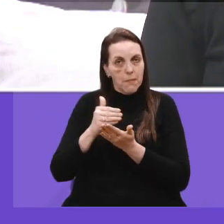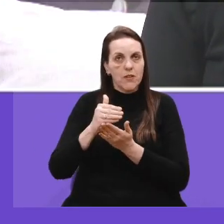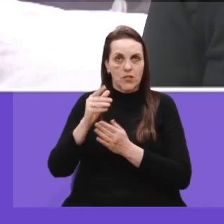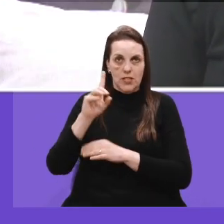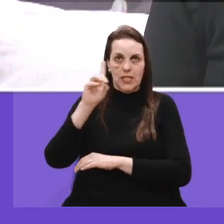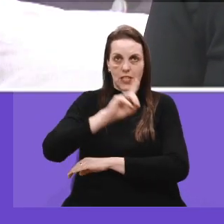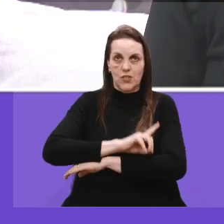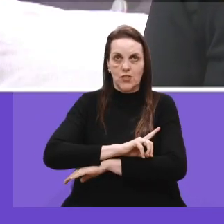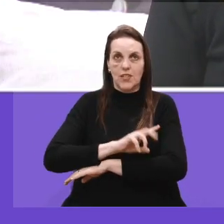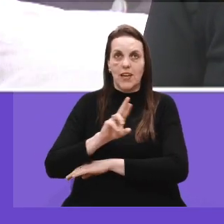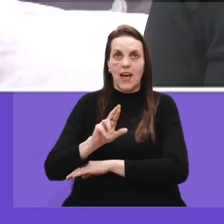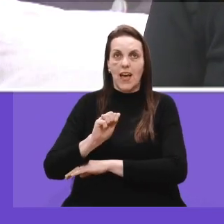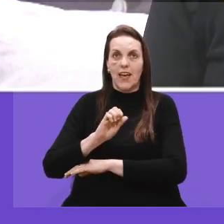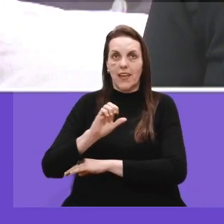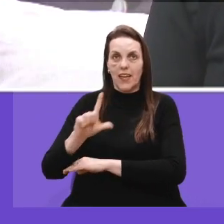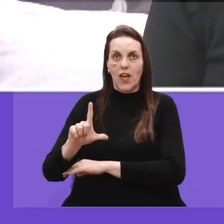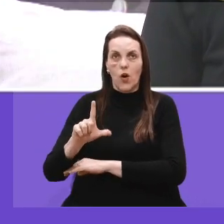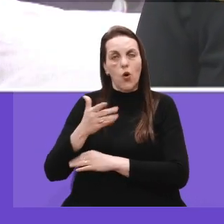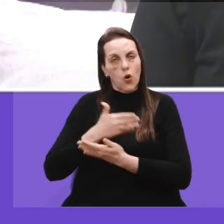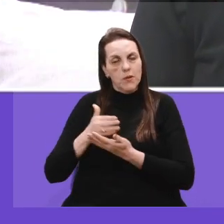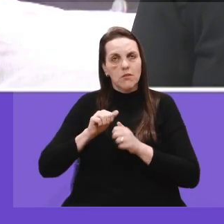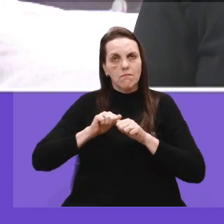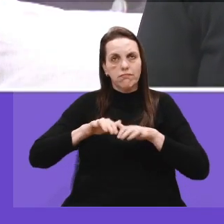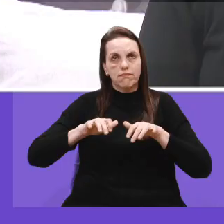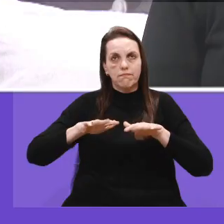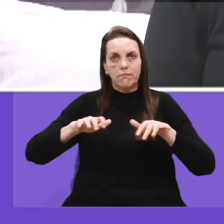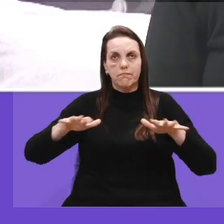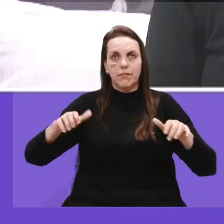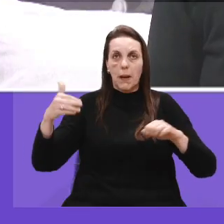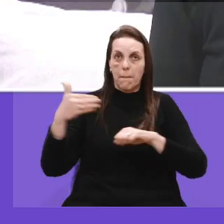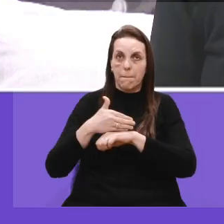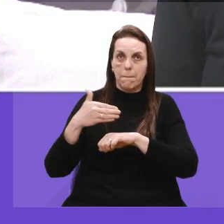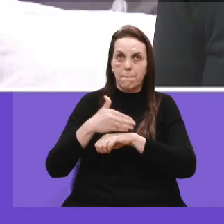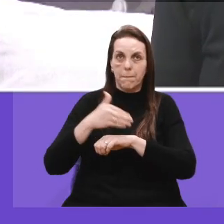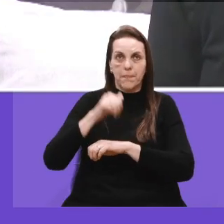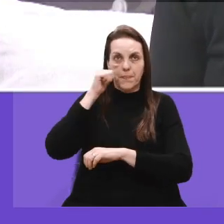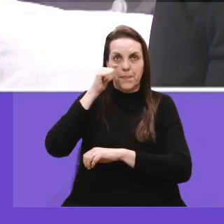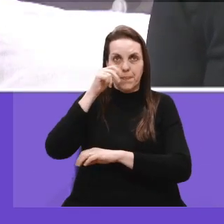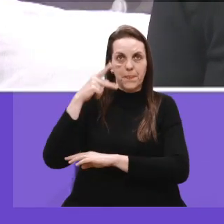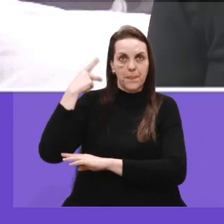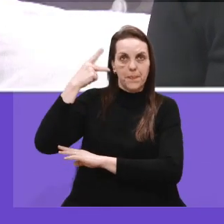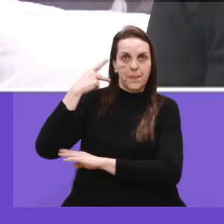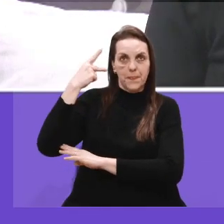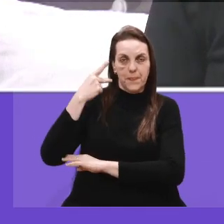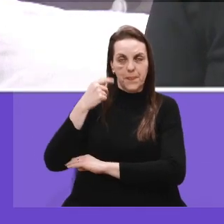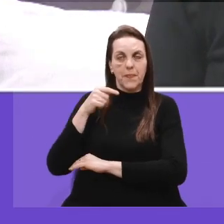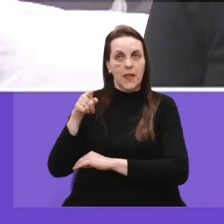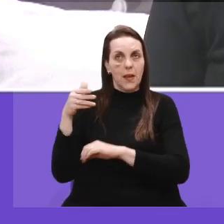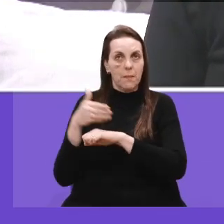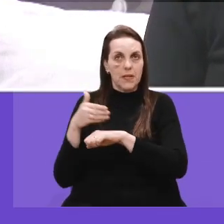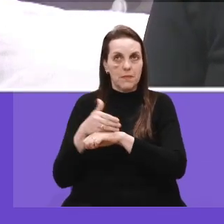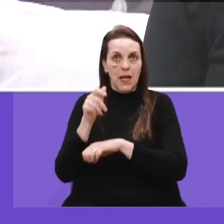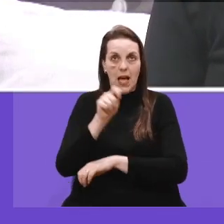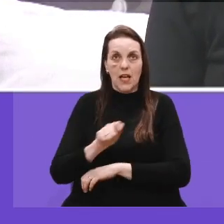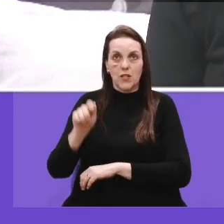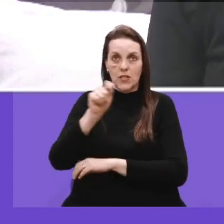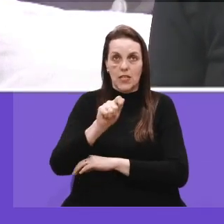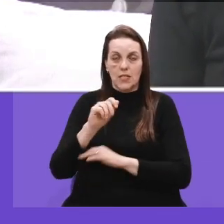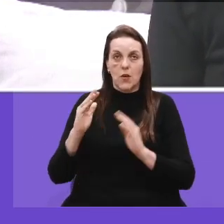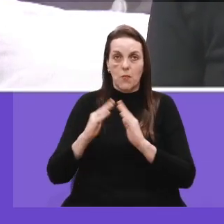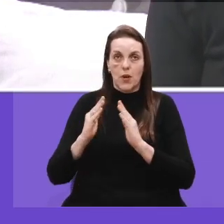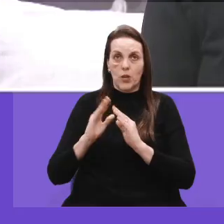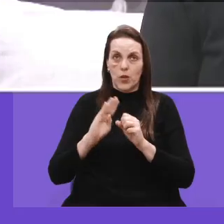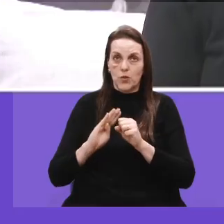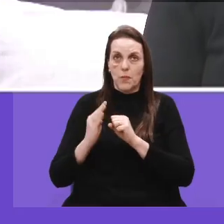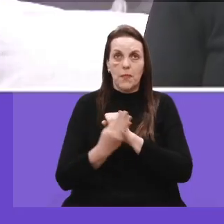data, né, a Raquel ela começou então a disseminar a participação das mulheres na política. Ela fazia parte da Associação dos Moradores